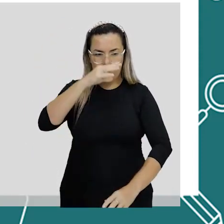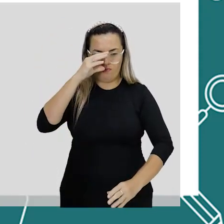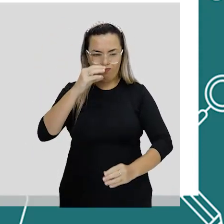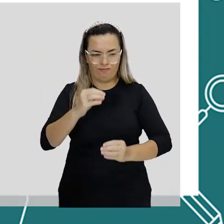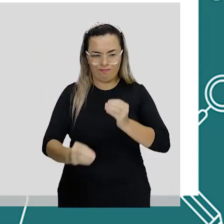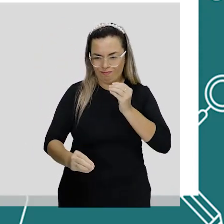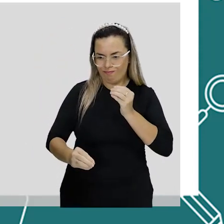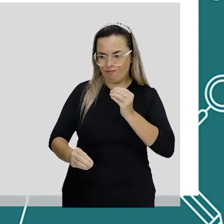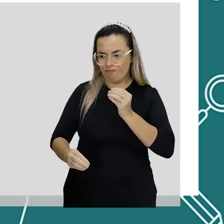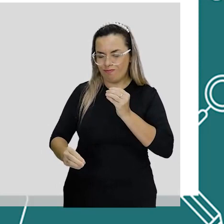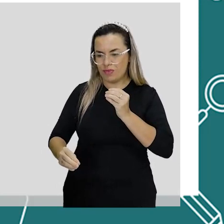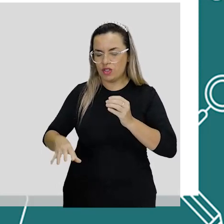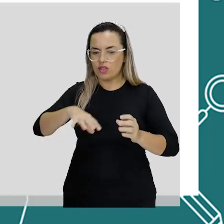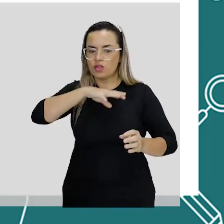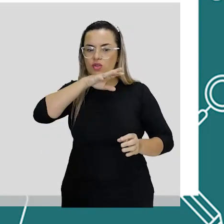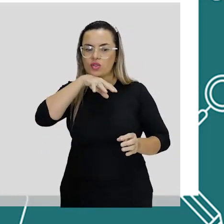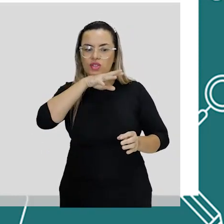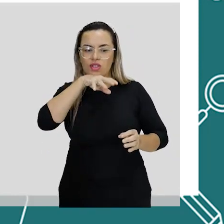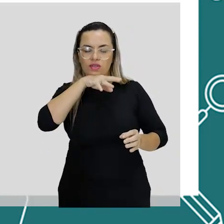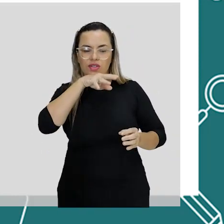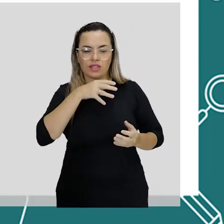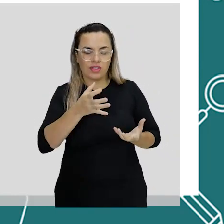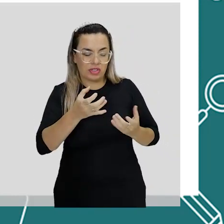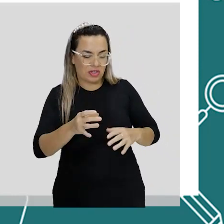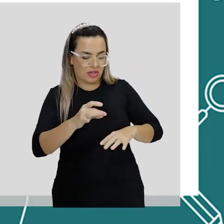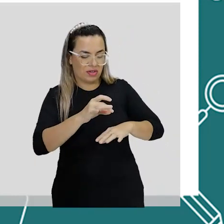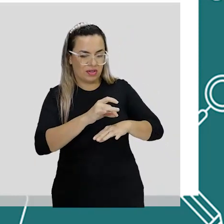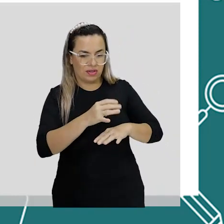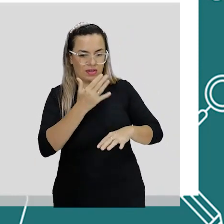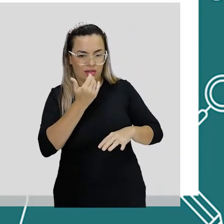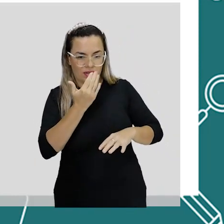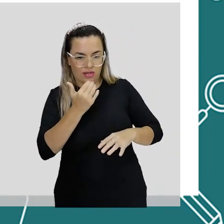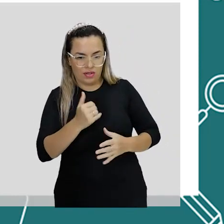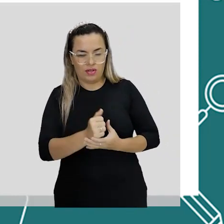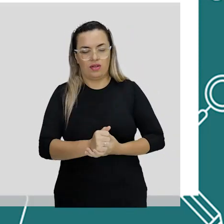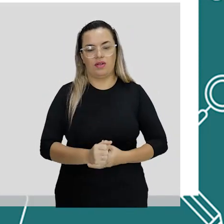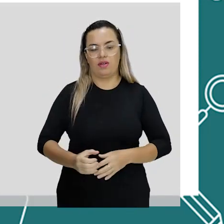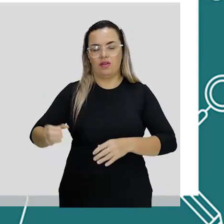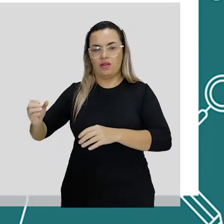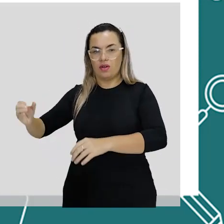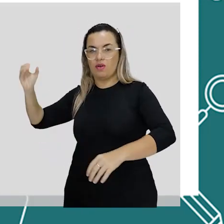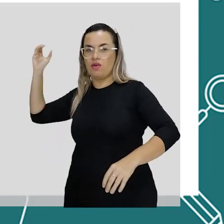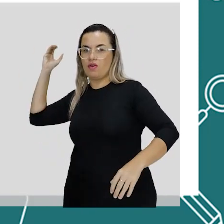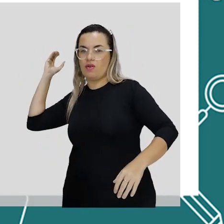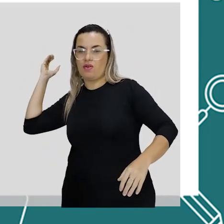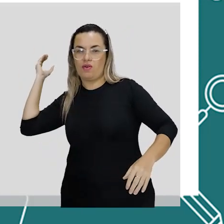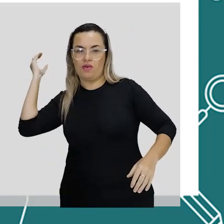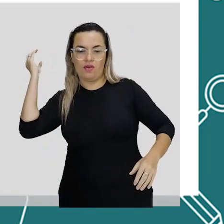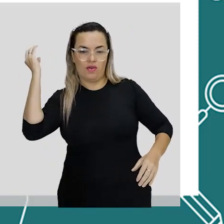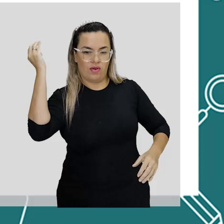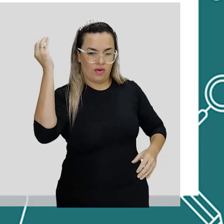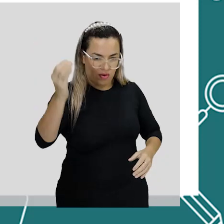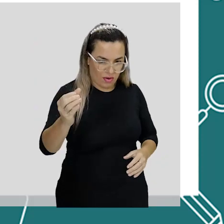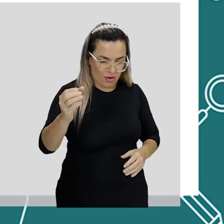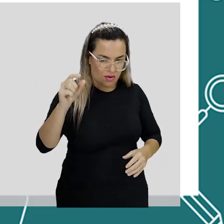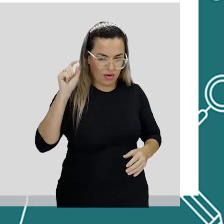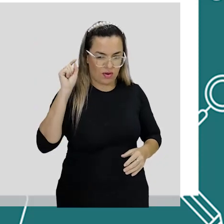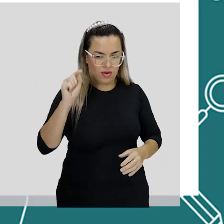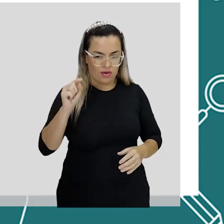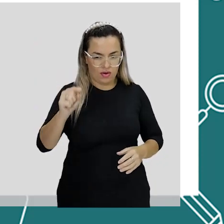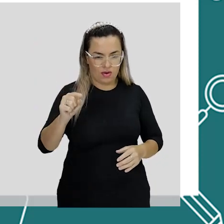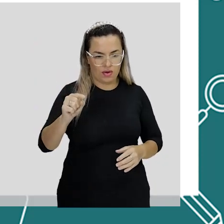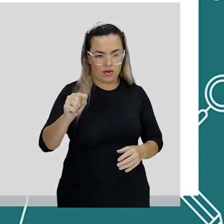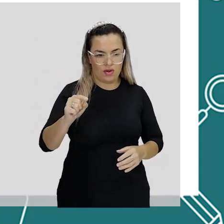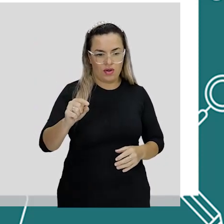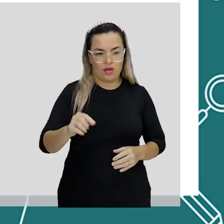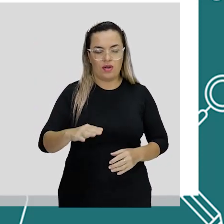das presas dos animais carnívoros. O arremesso era usado para se defender e matar animais que